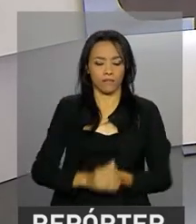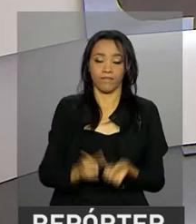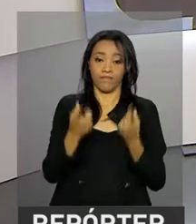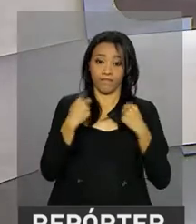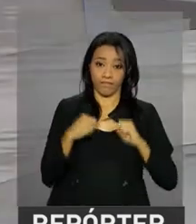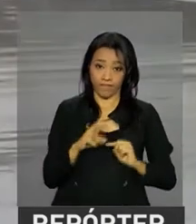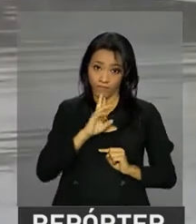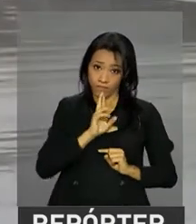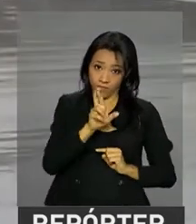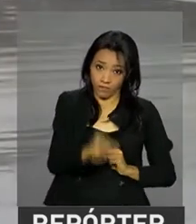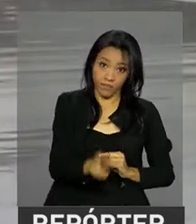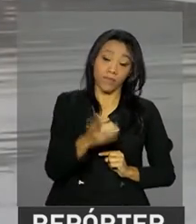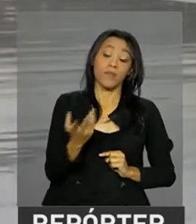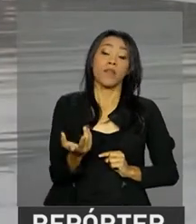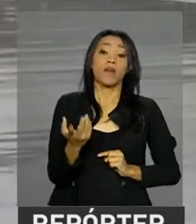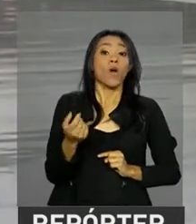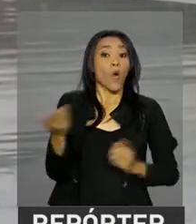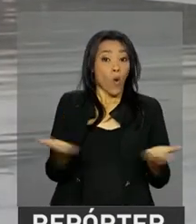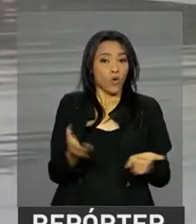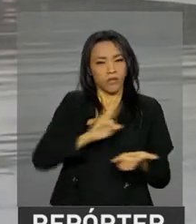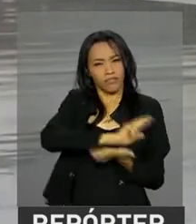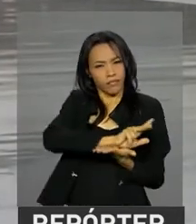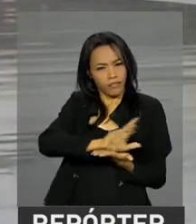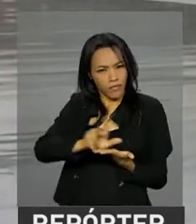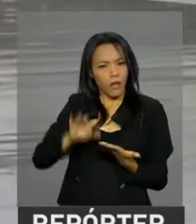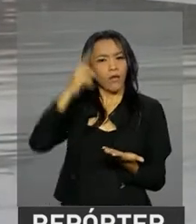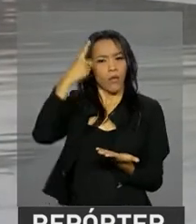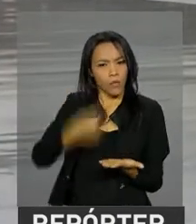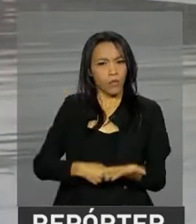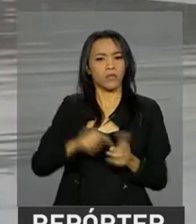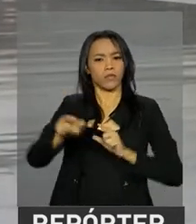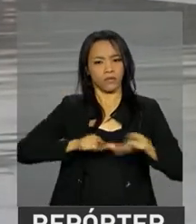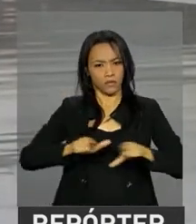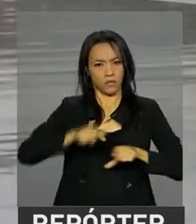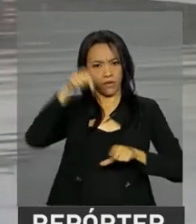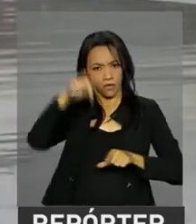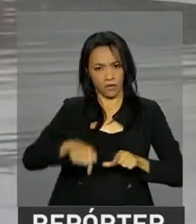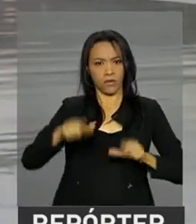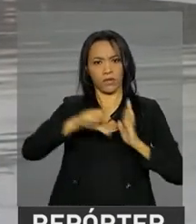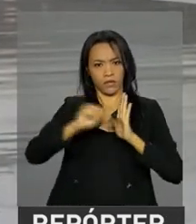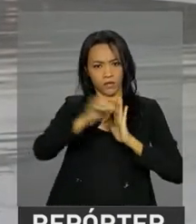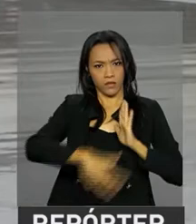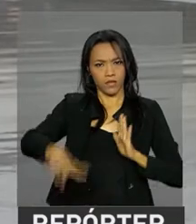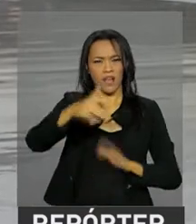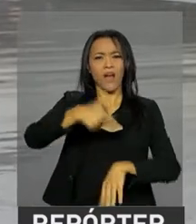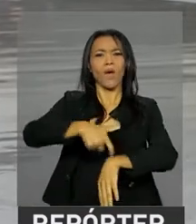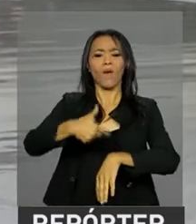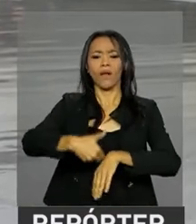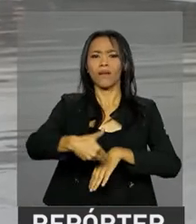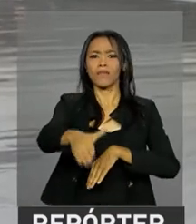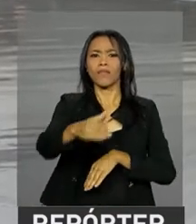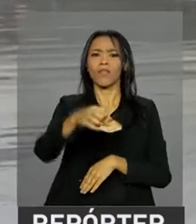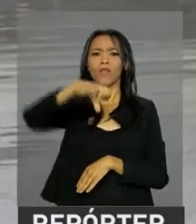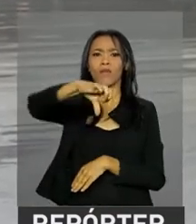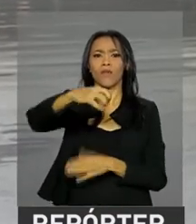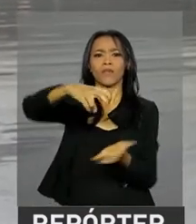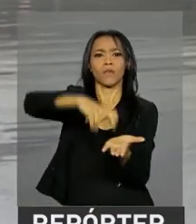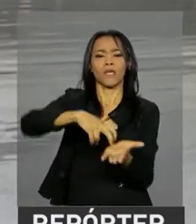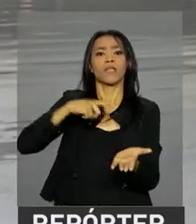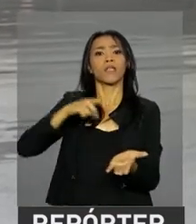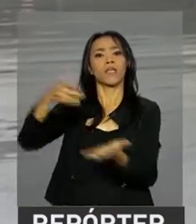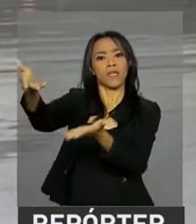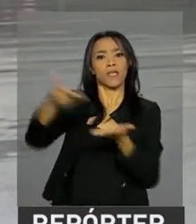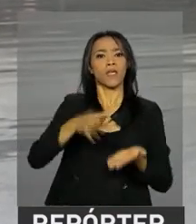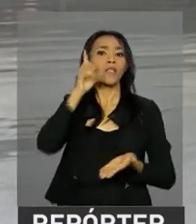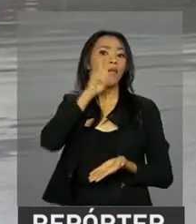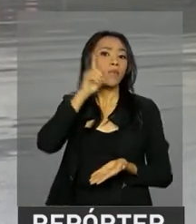presidente tem uma série de compromissos hoje ao longo do dia aqui em Brasília, aqui no Palácio do Planalto. Agora, a partir das 9 da manhã, o presidente recebe a